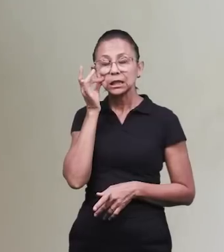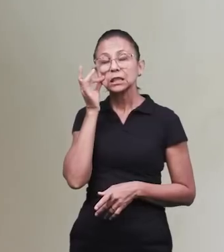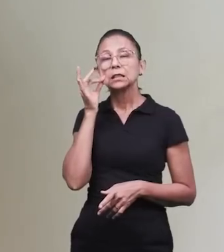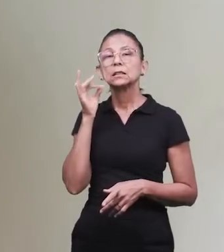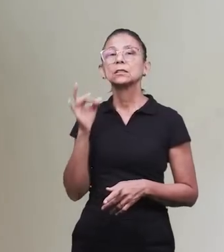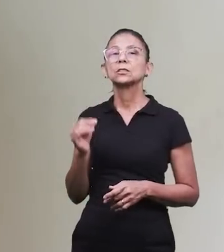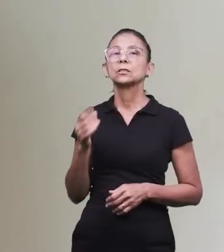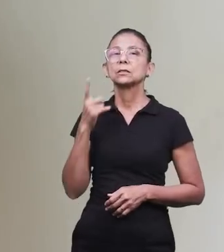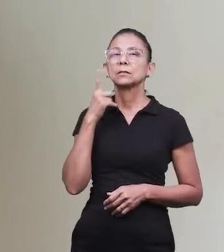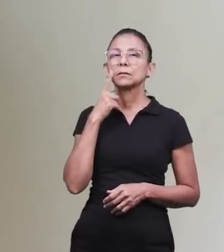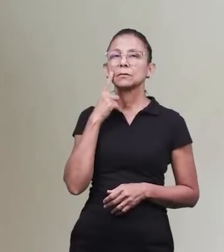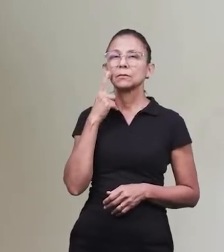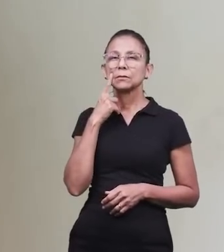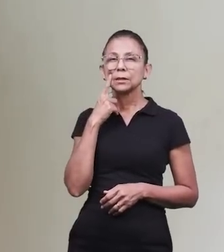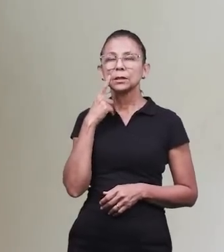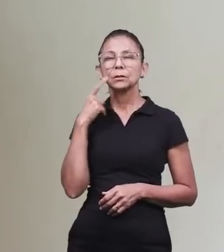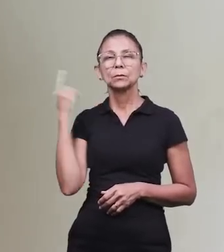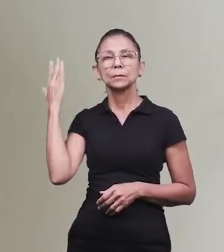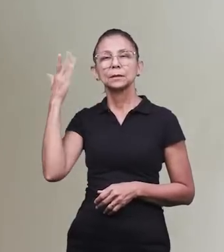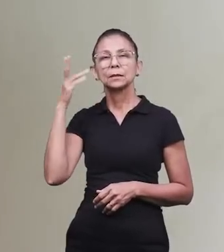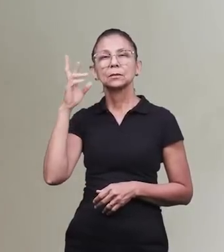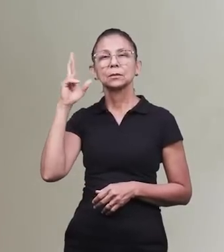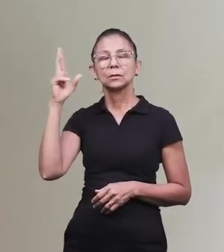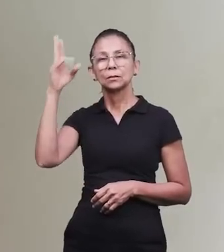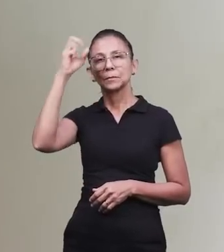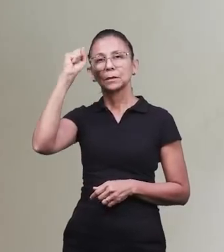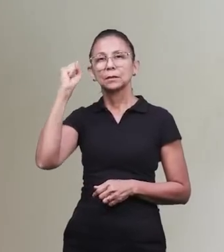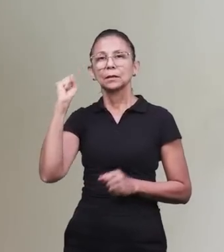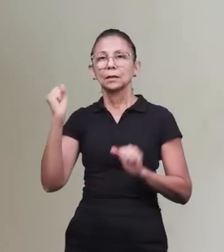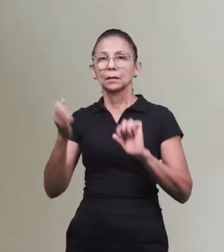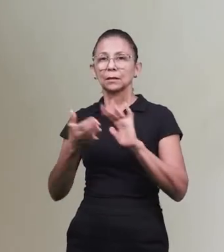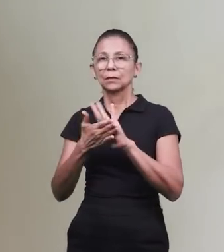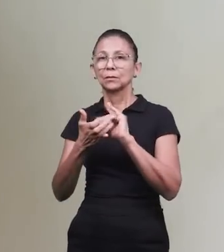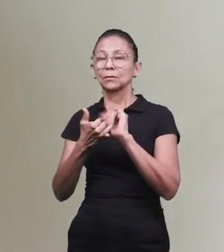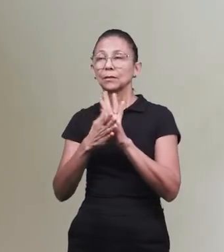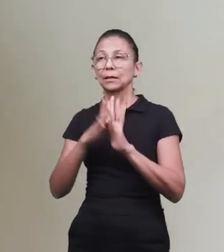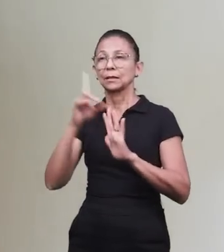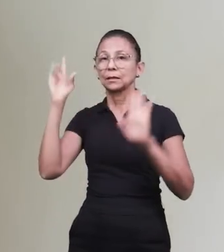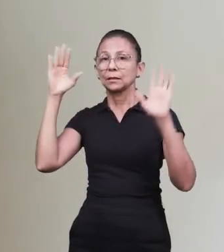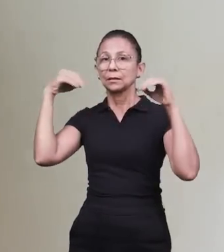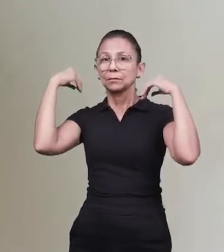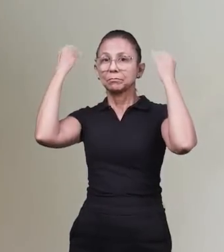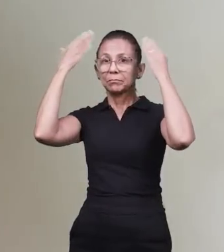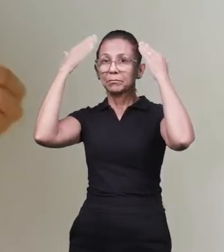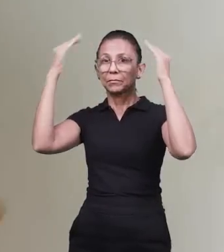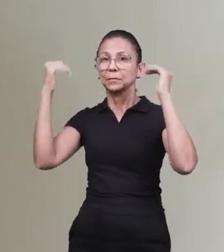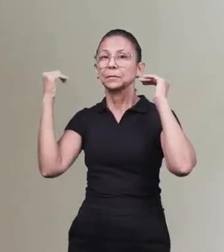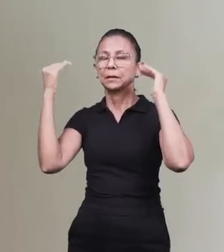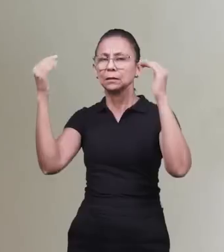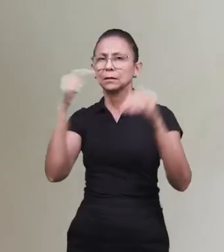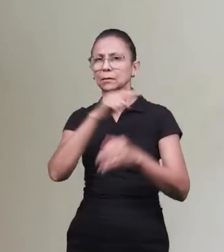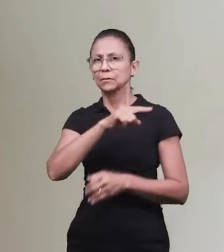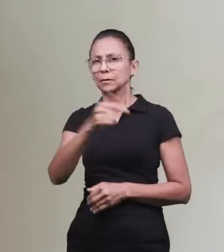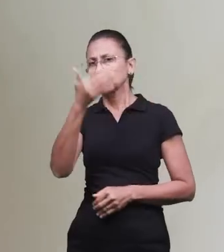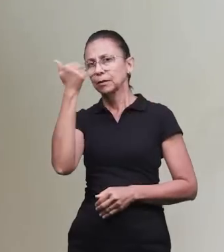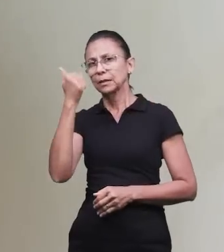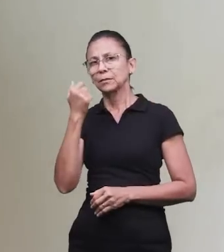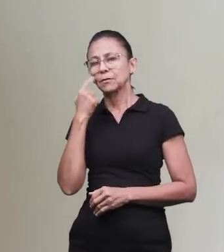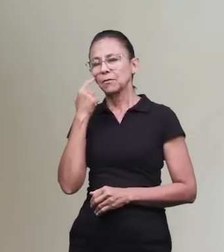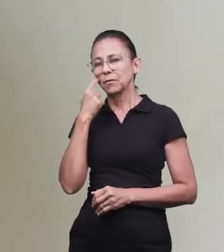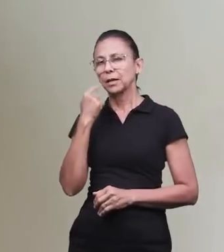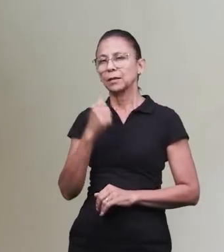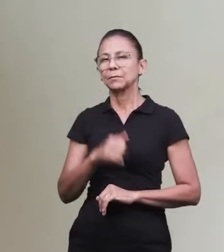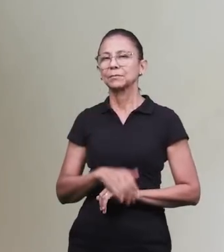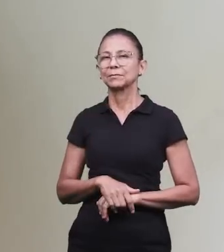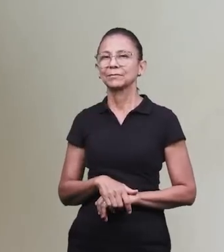e principalmente aprenderam a louvar o Rei dos Reis. E você é nosso convidado a conferir tudo aqui no Manaí News. Mas